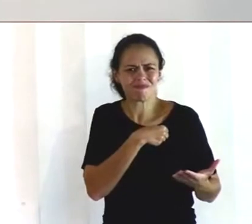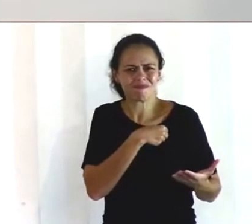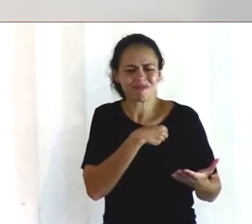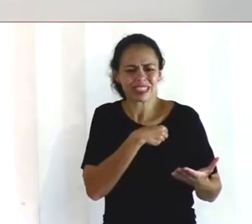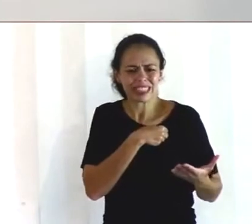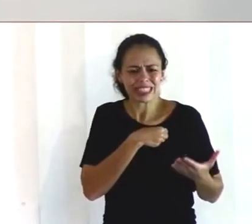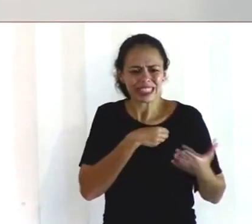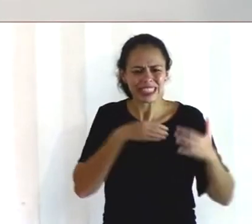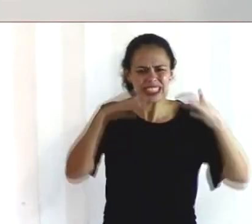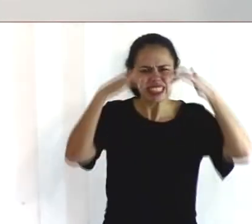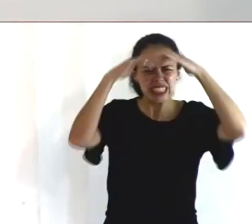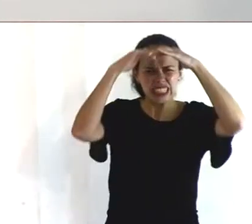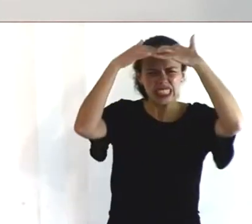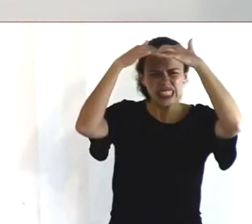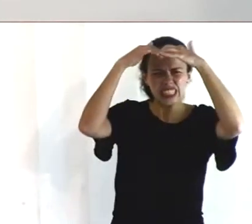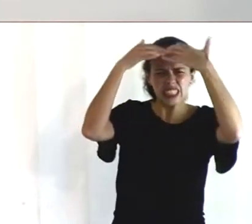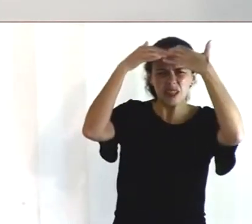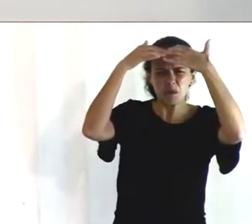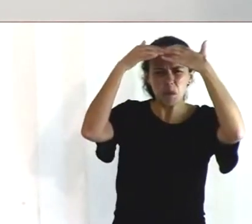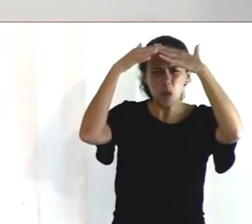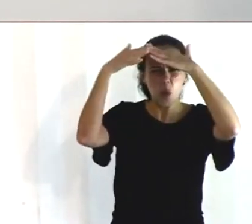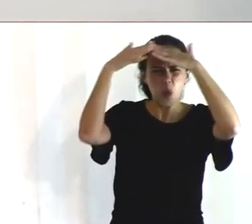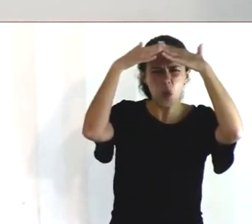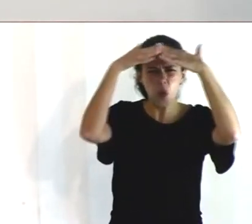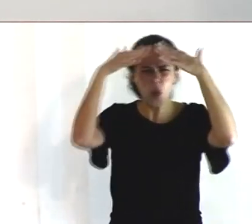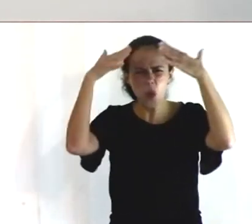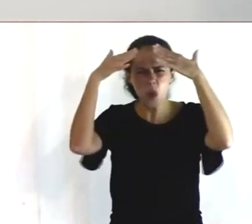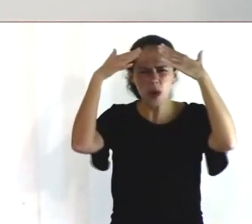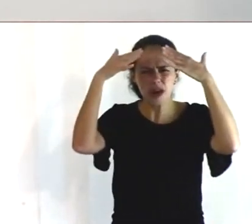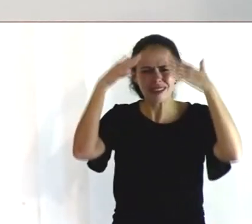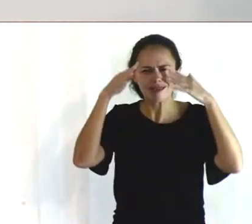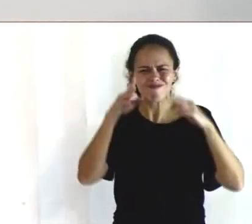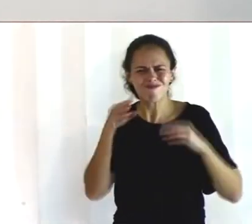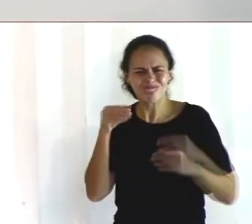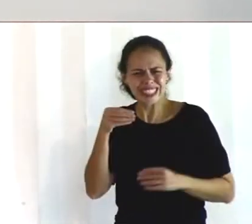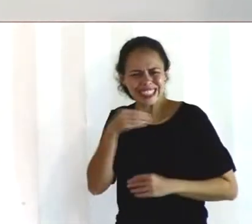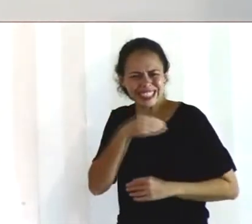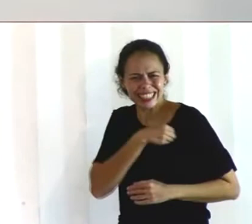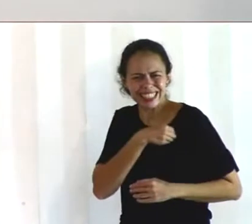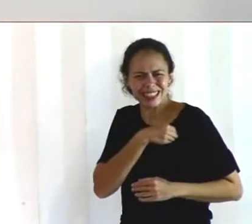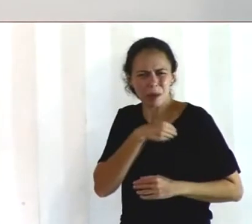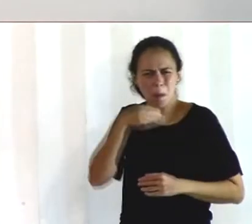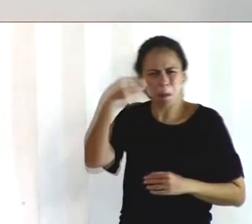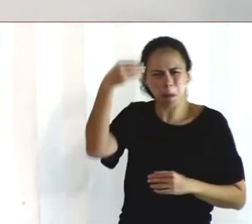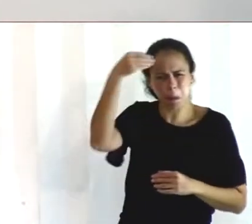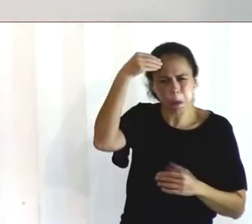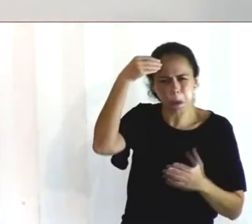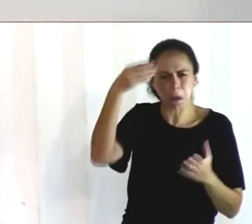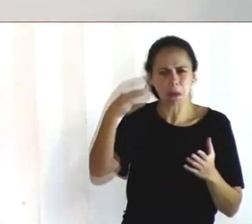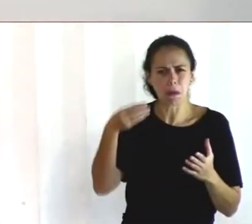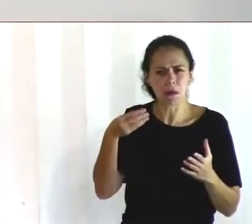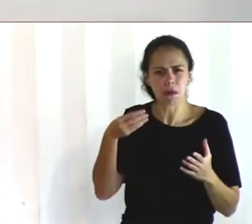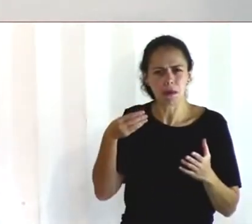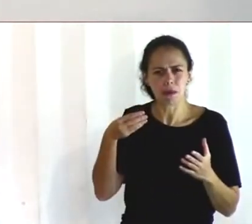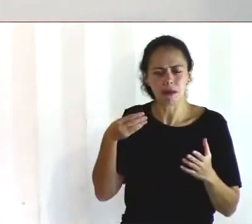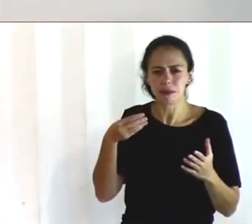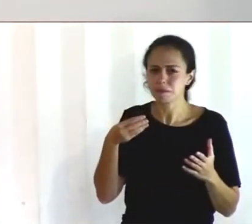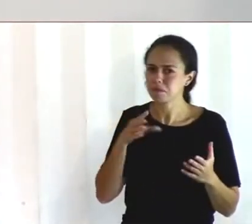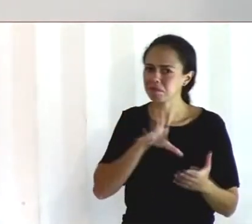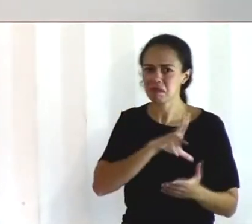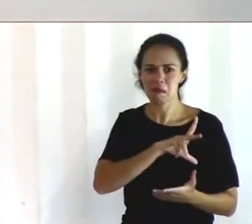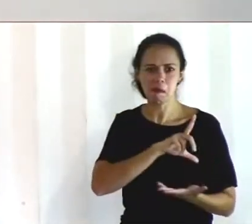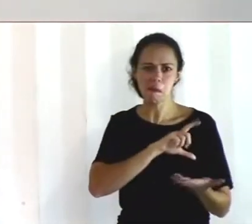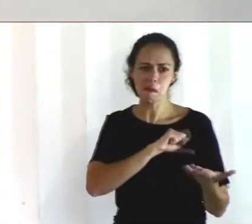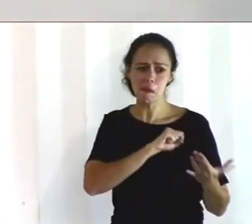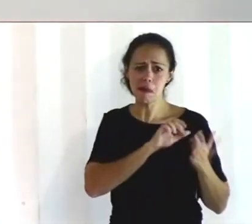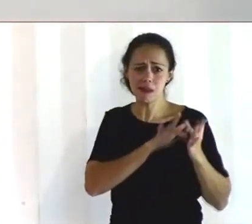de Deus. Isso chama-se amor. Os olhos do Senhor curam. Isso é a disposição